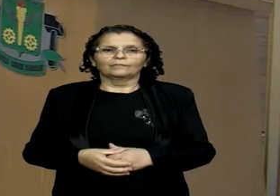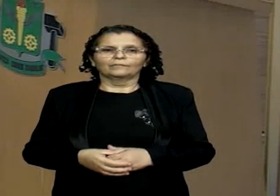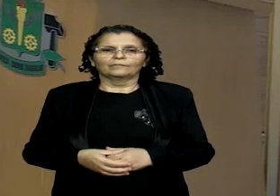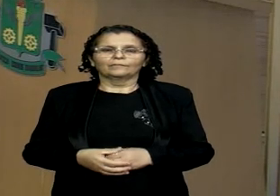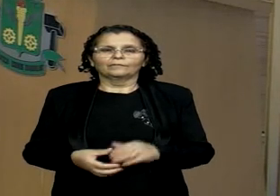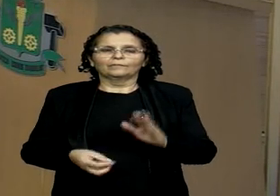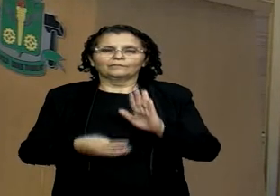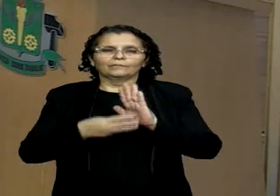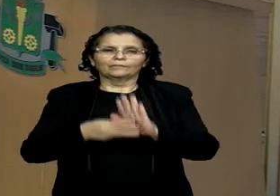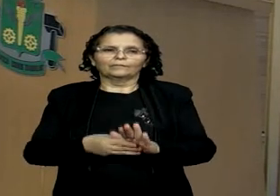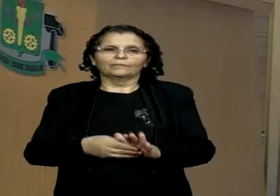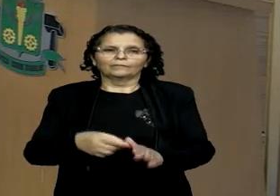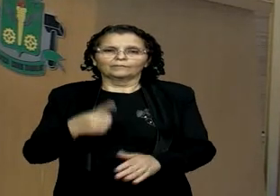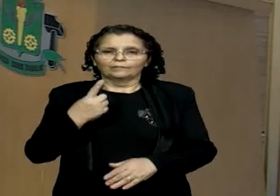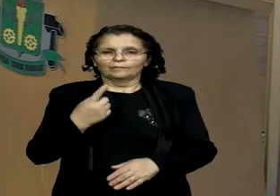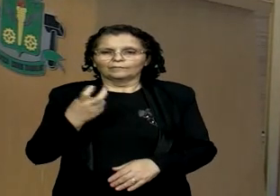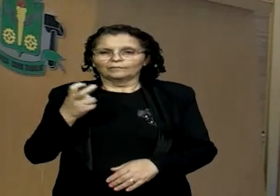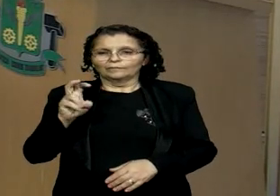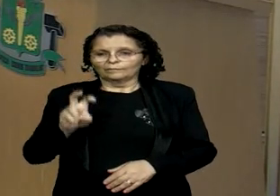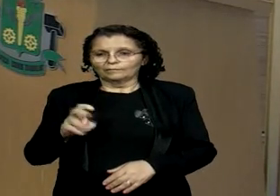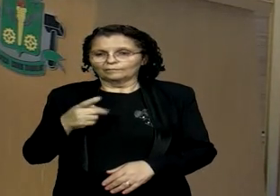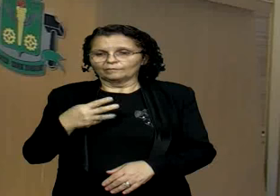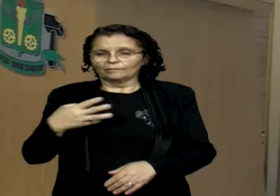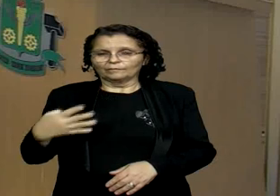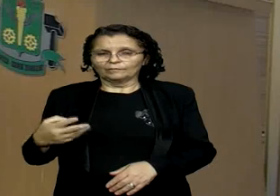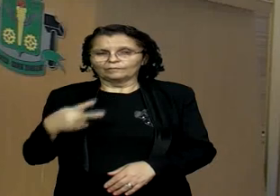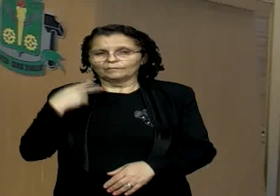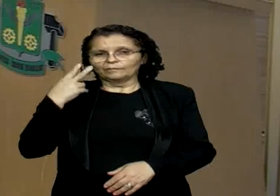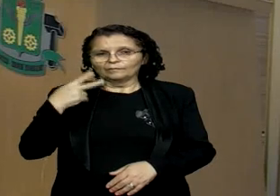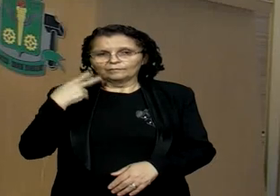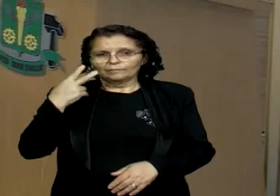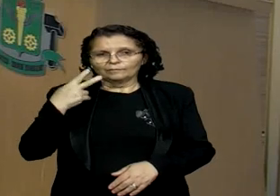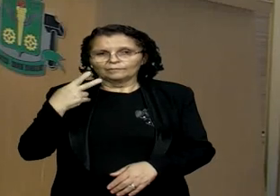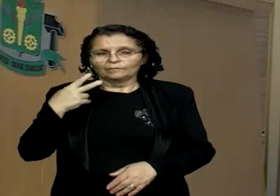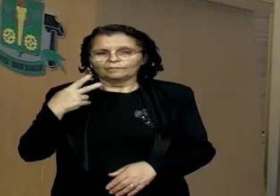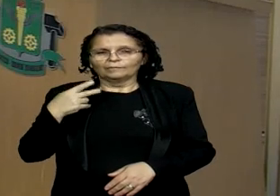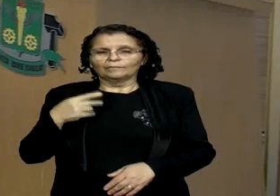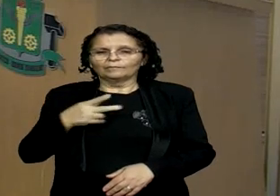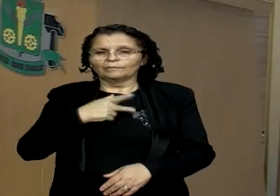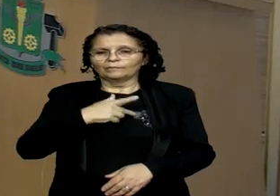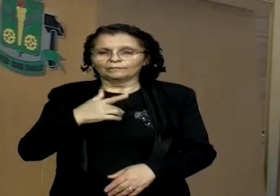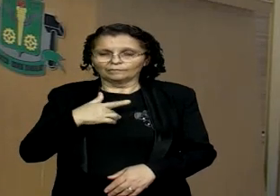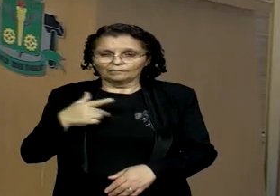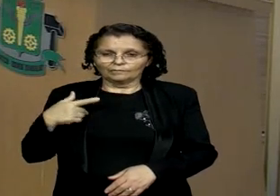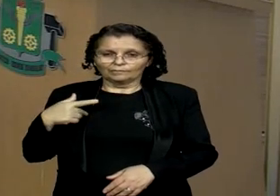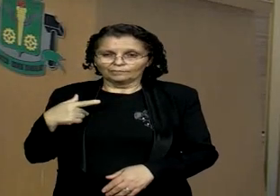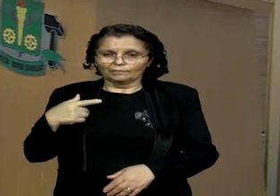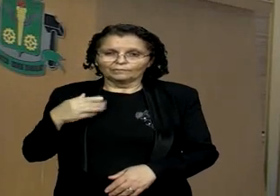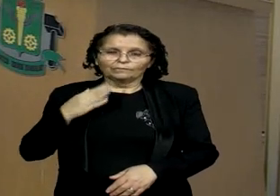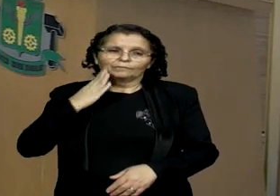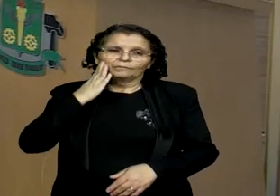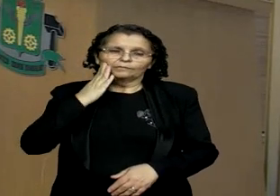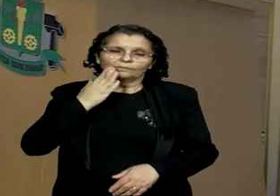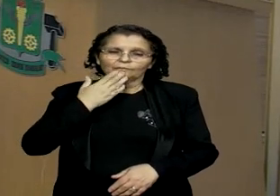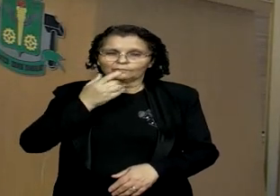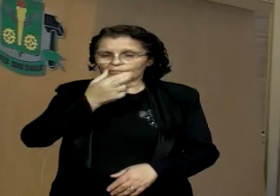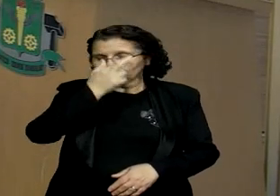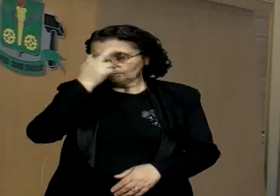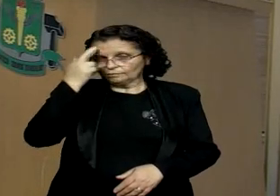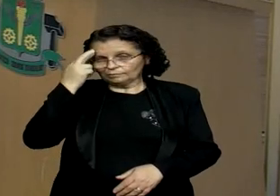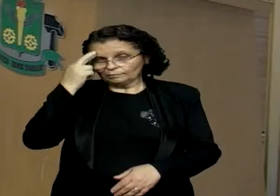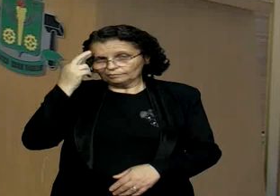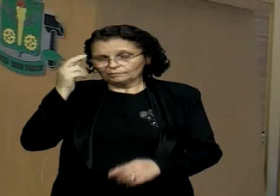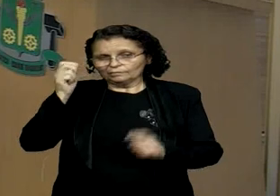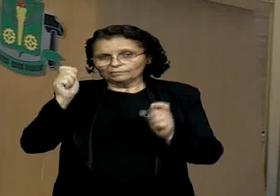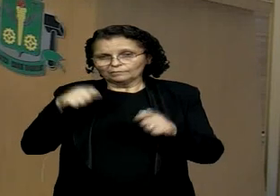Moção de apelo, número 115/2024, do nobre vereador Pastor Paulo Júnior, ao prefeito Rogério Lins, para